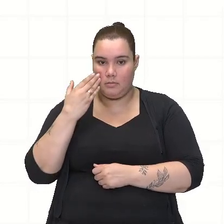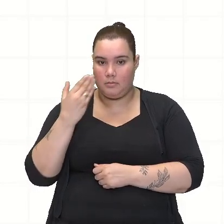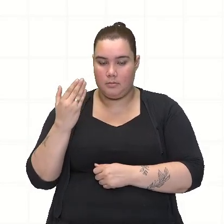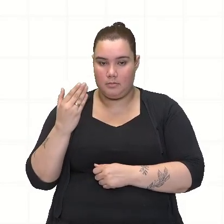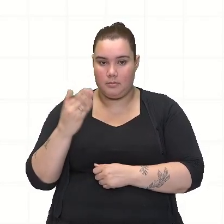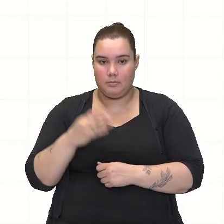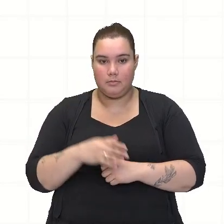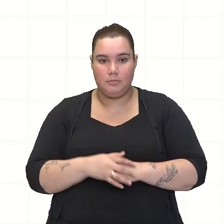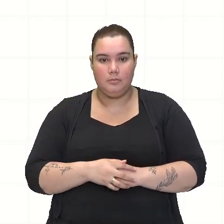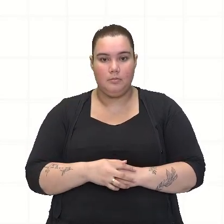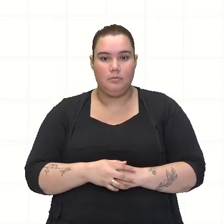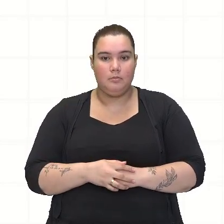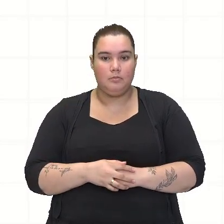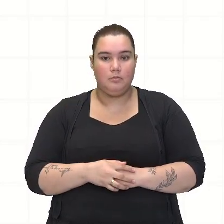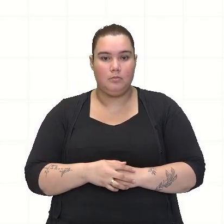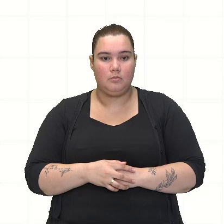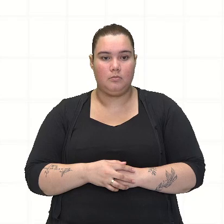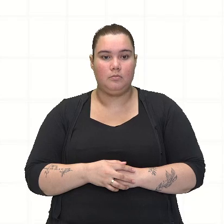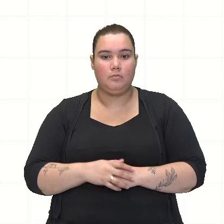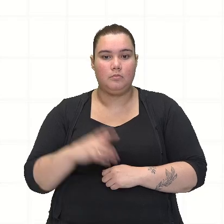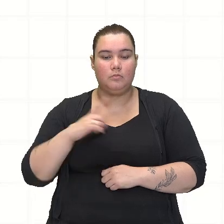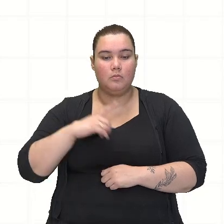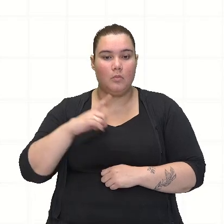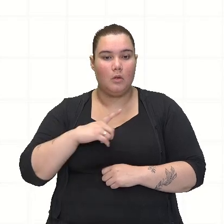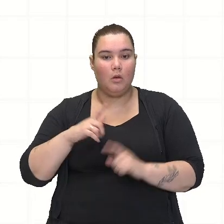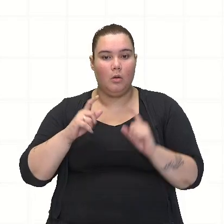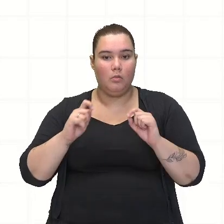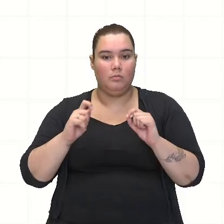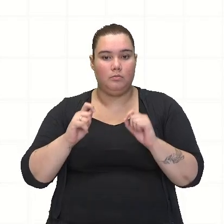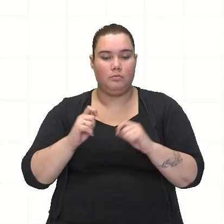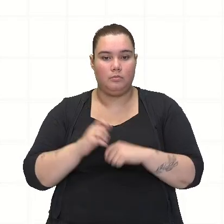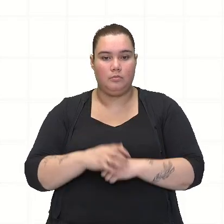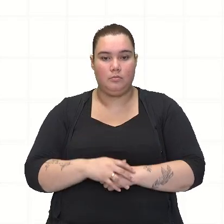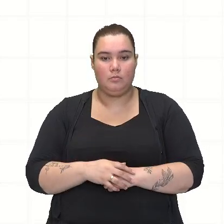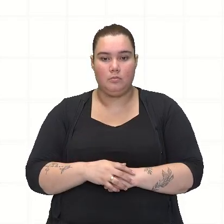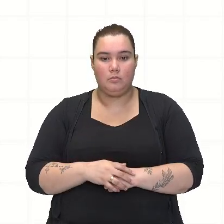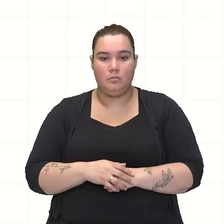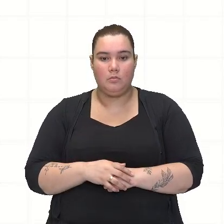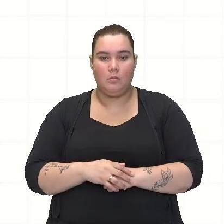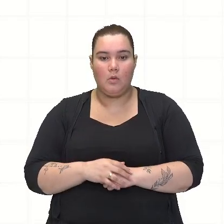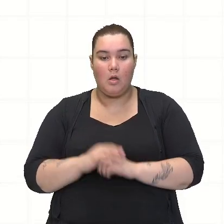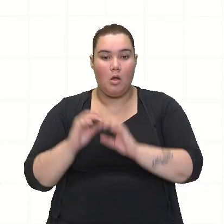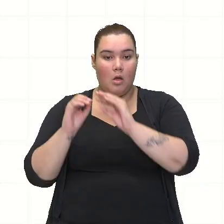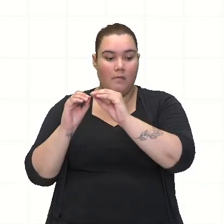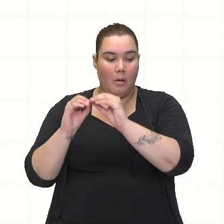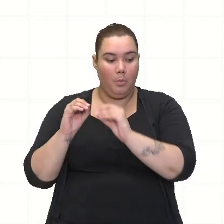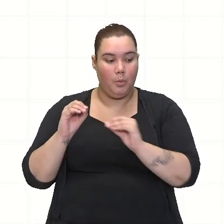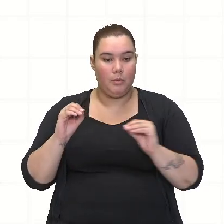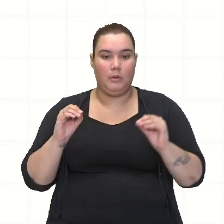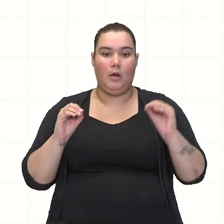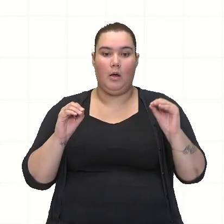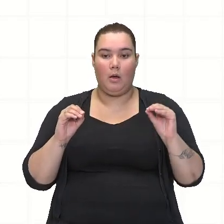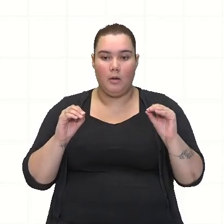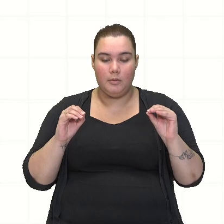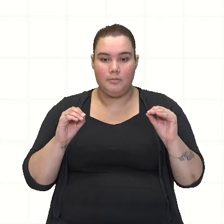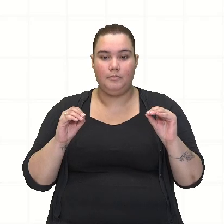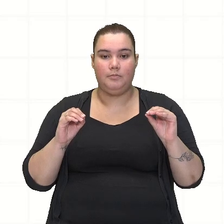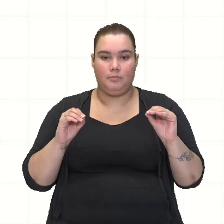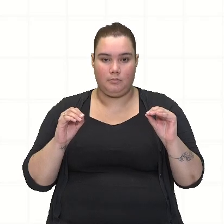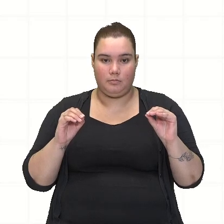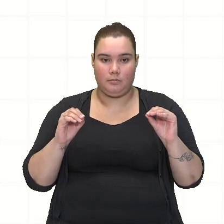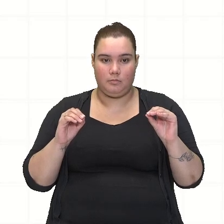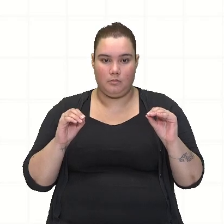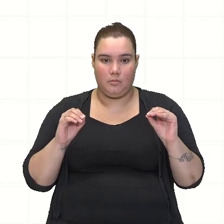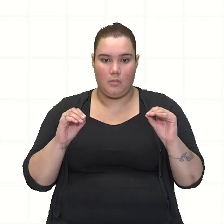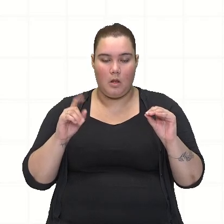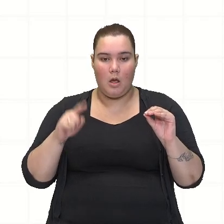triângulo ABC, certo? Para aí... Como eu vou mover, nós sempre colocamos como se fosse